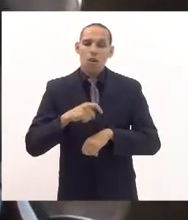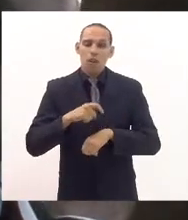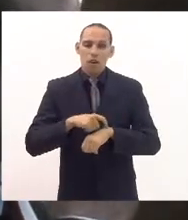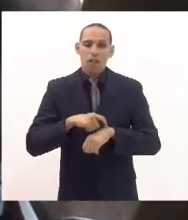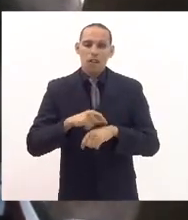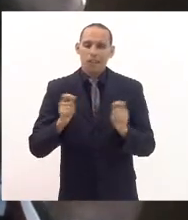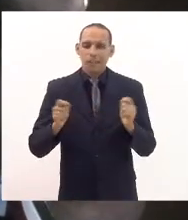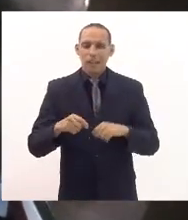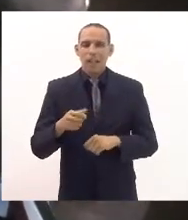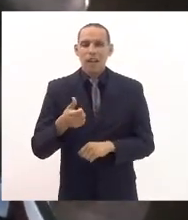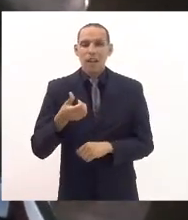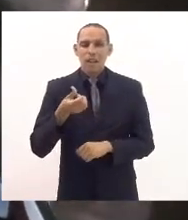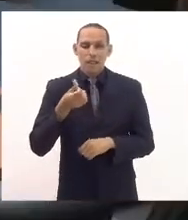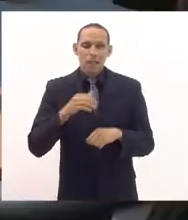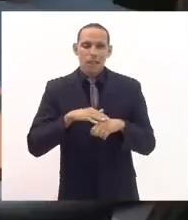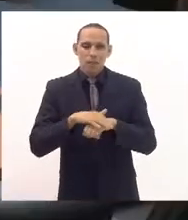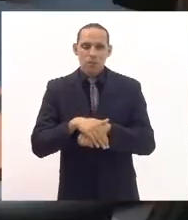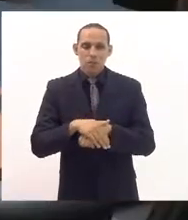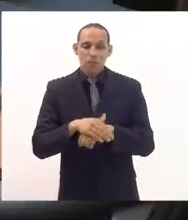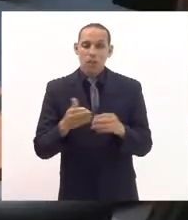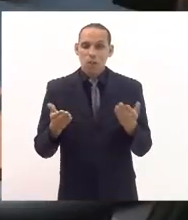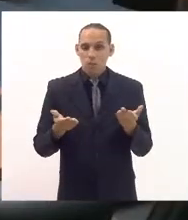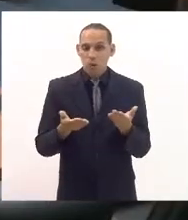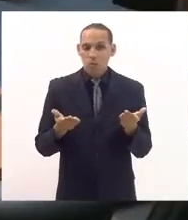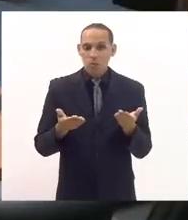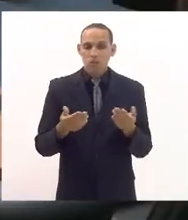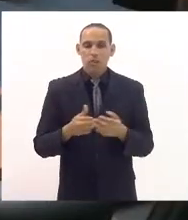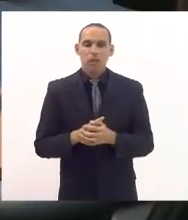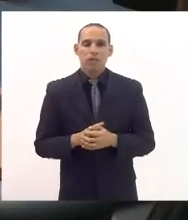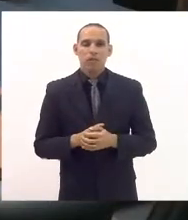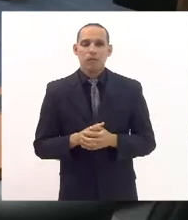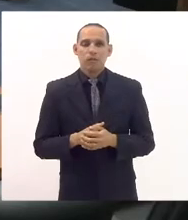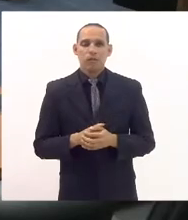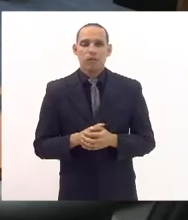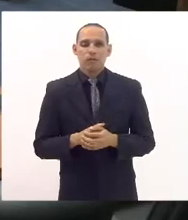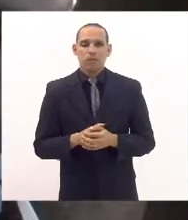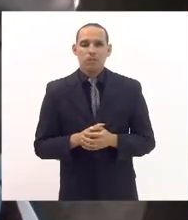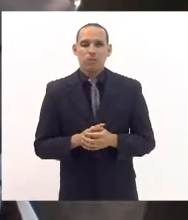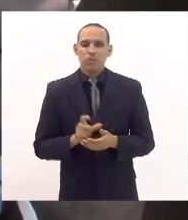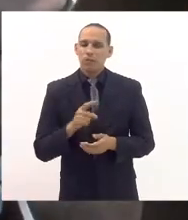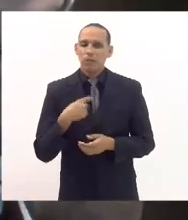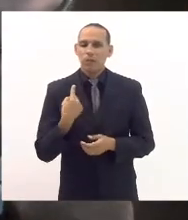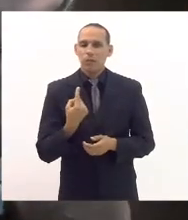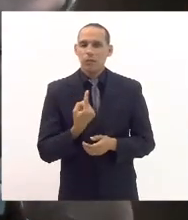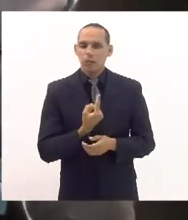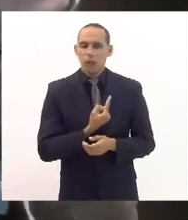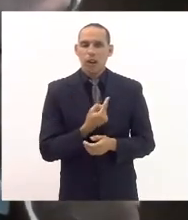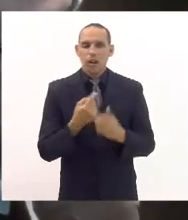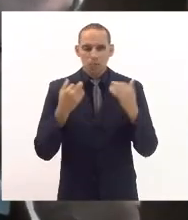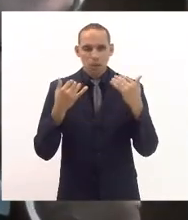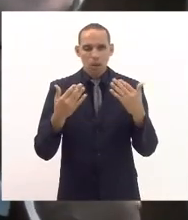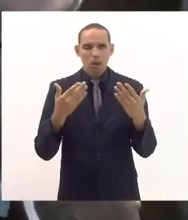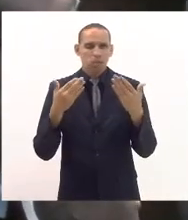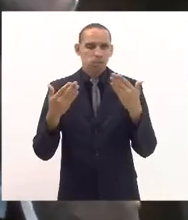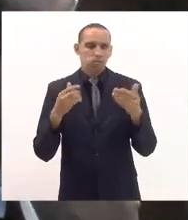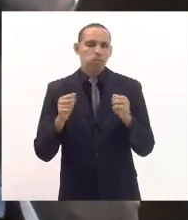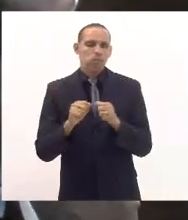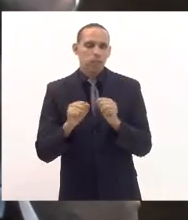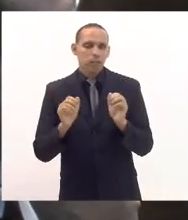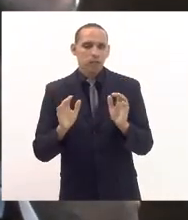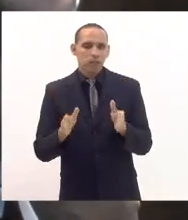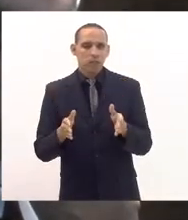possível que às dezoito horas então de hoje E hoje nós fizemos audiência é pública